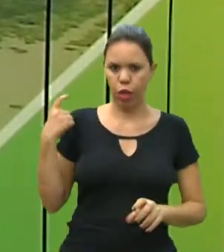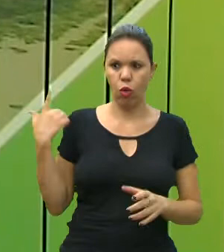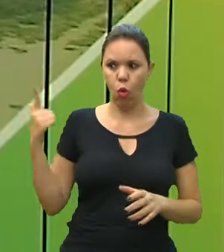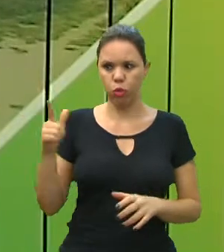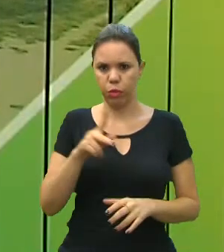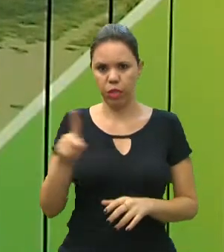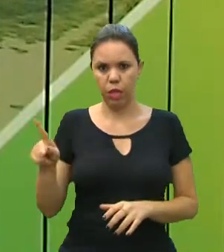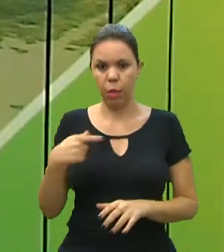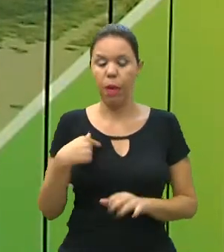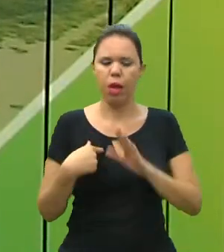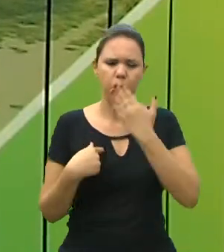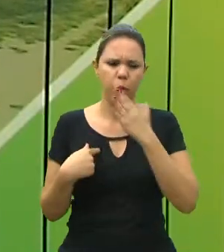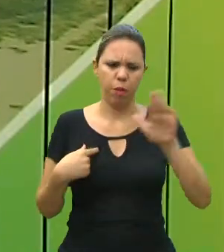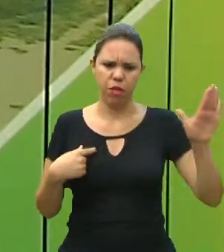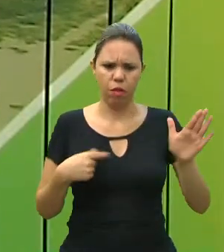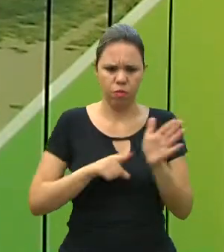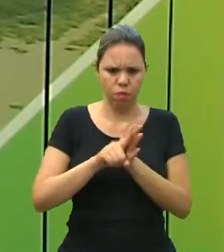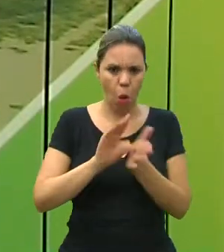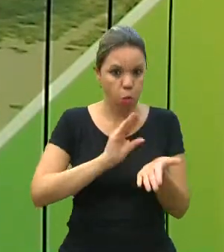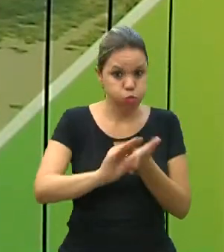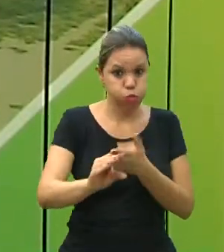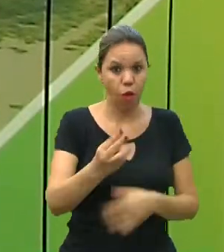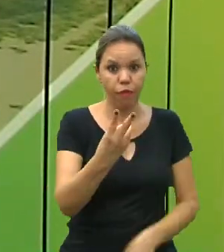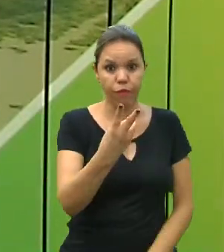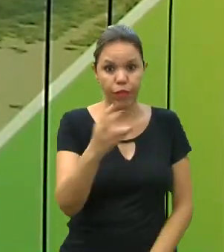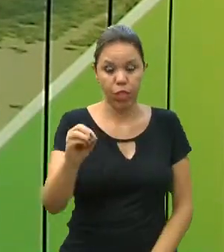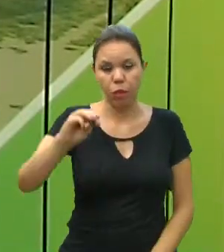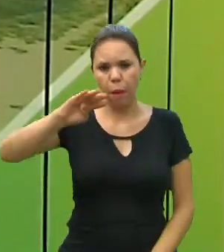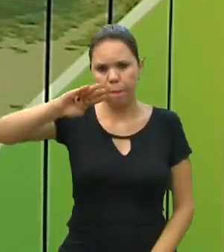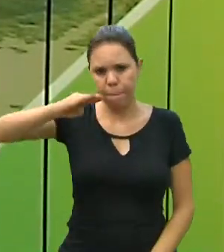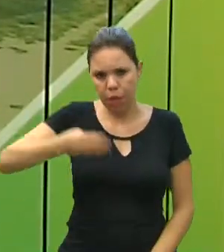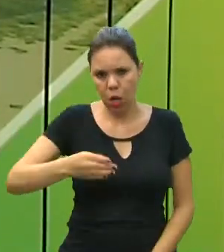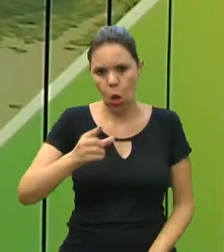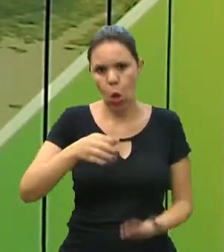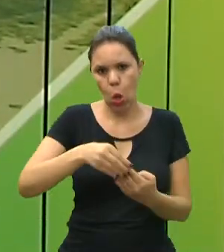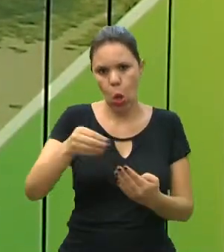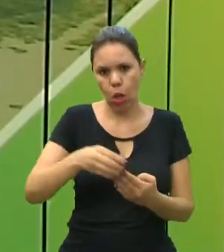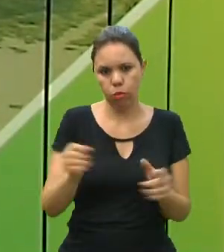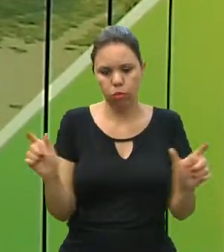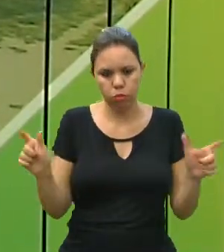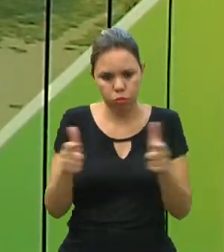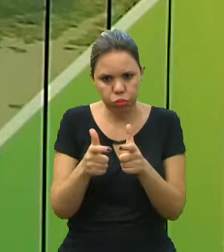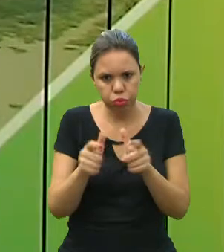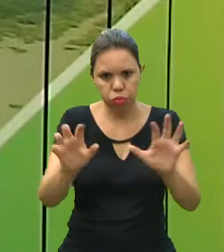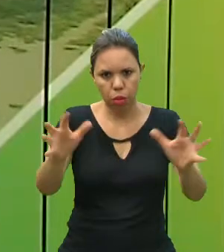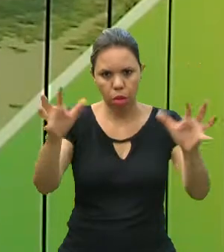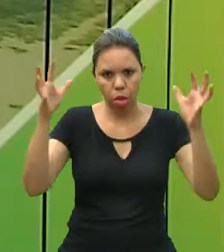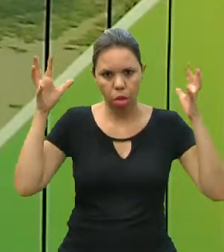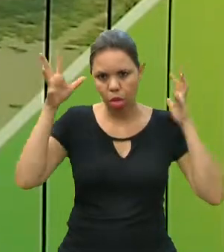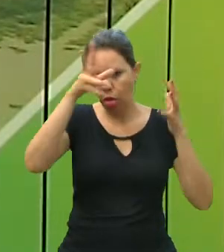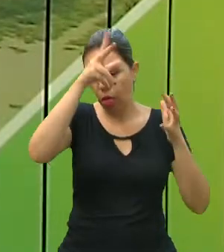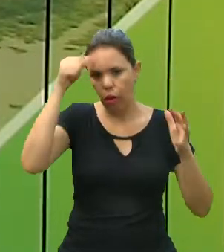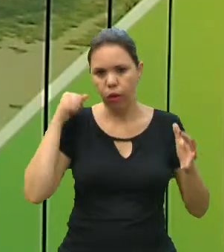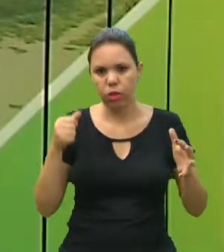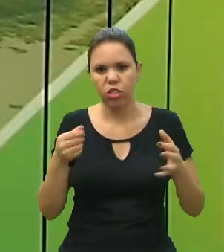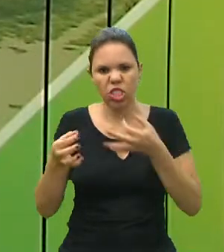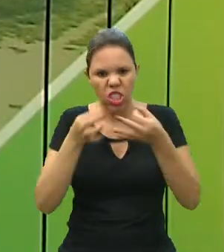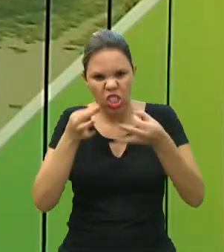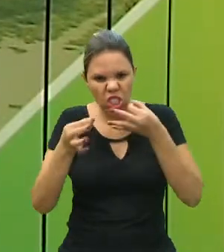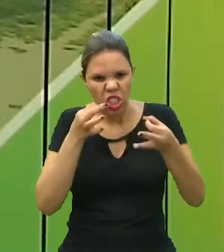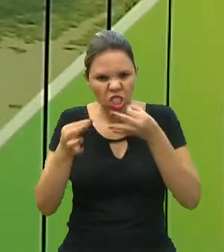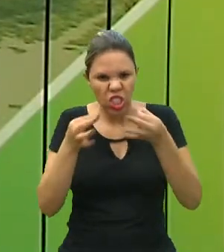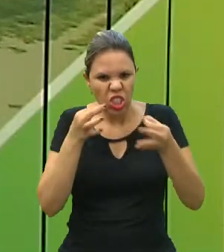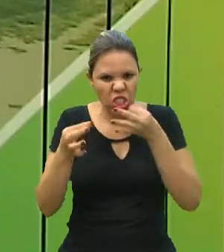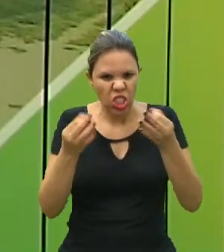anterior. E fez uma promessa de investir 20 bilhões de dólares para diminuir as queimadas na Amazônia. Ele